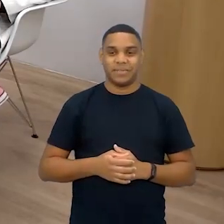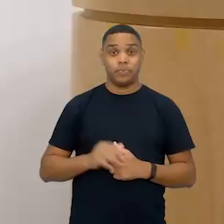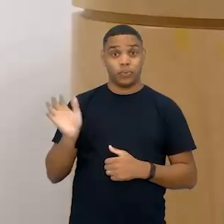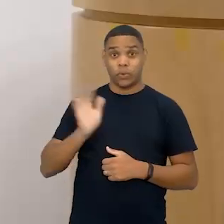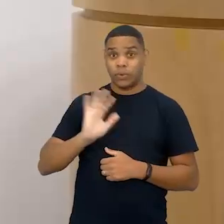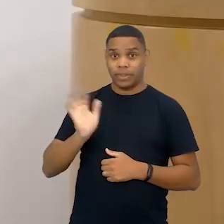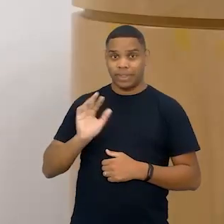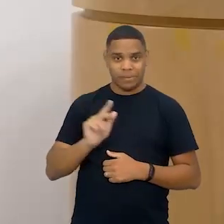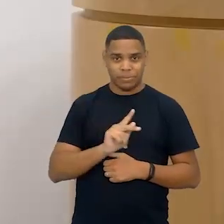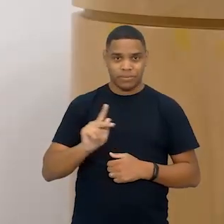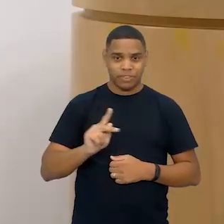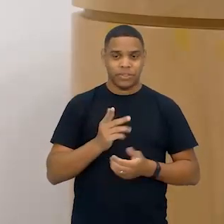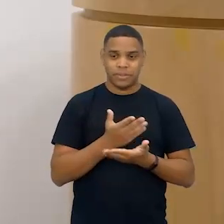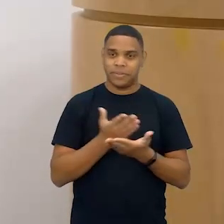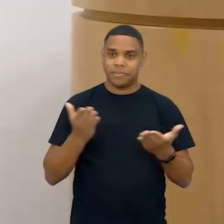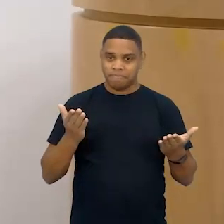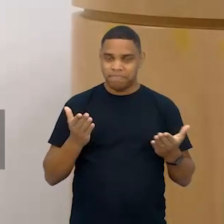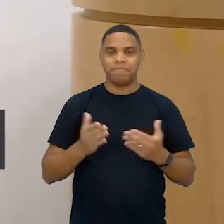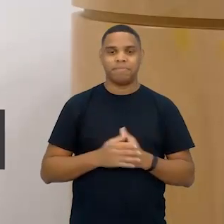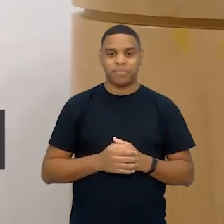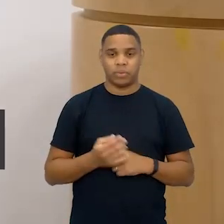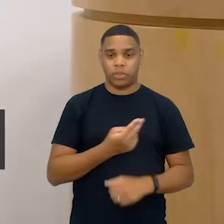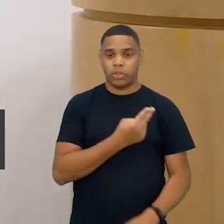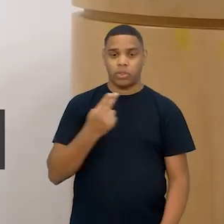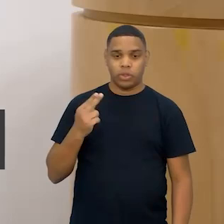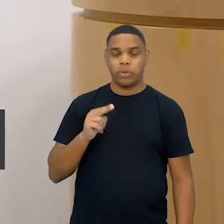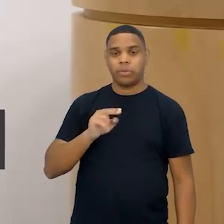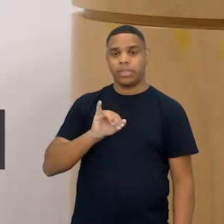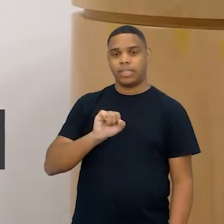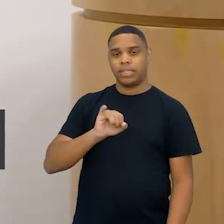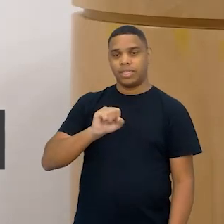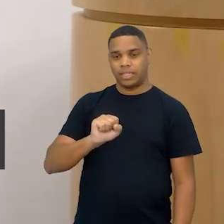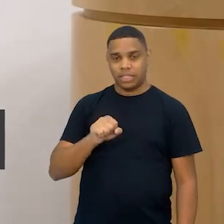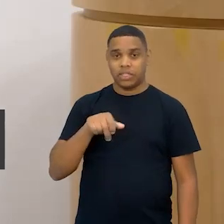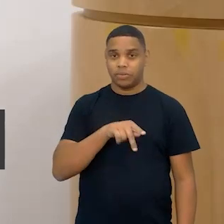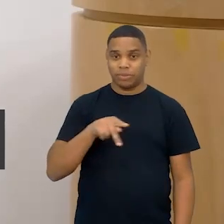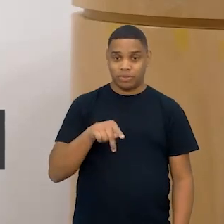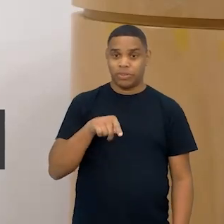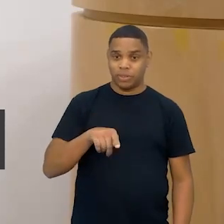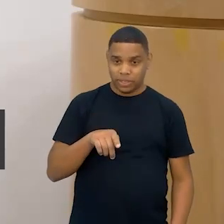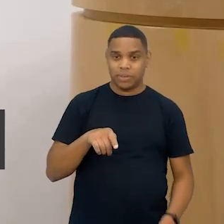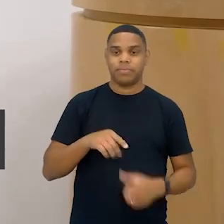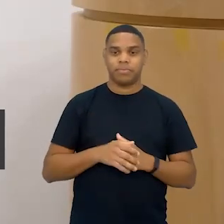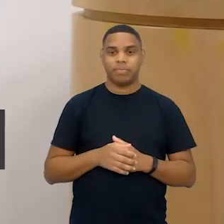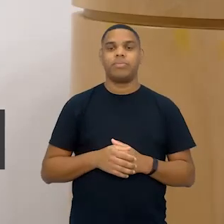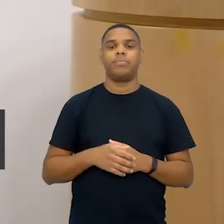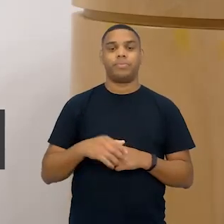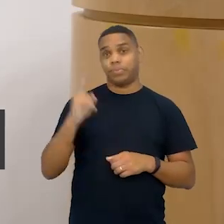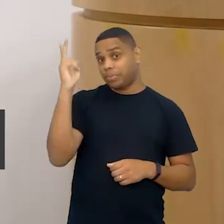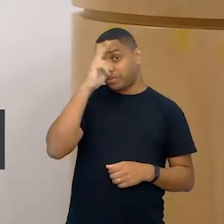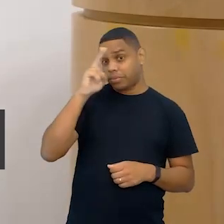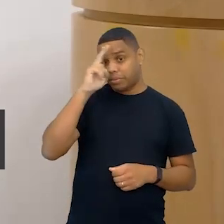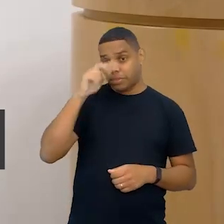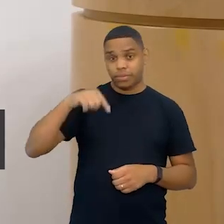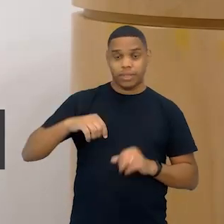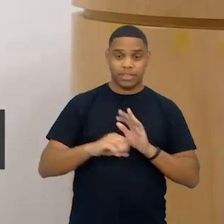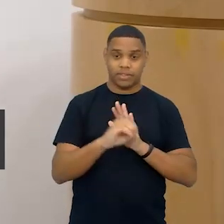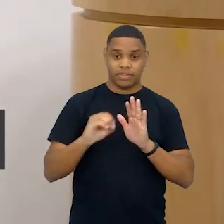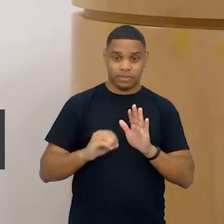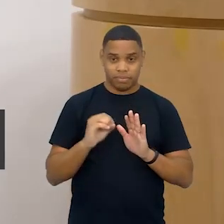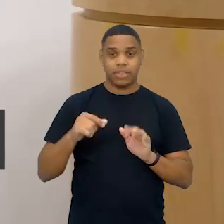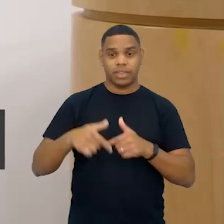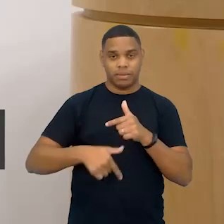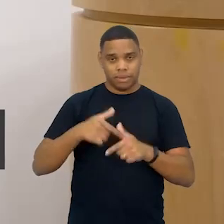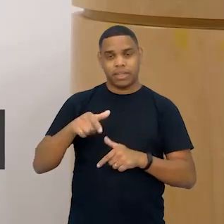Olá, professoras e professores da rede. Meu nome é Isis Ferrari, eu sou professora da rede de História e aqui na EFAP eu atuo